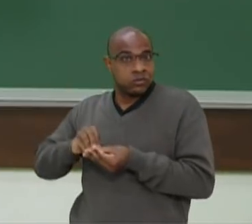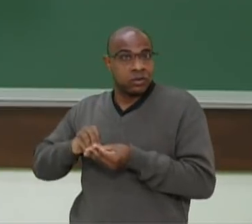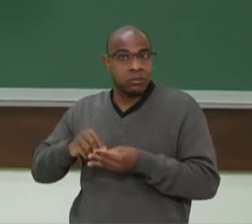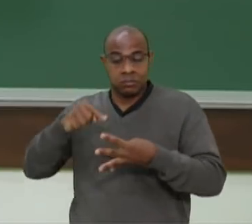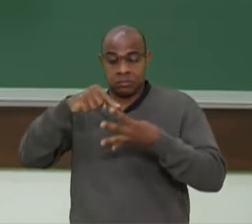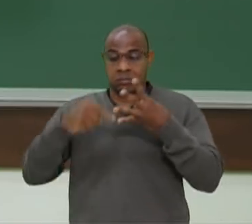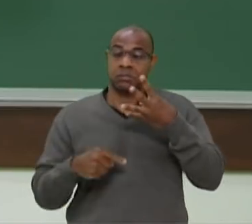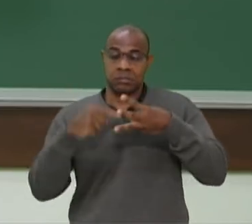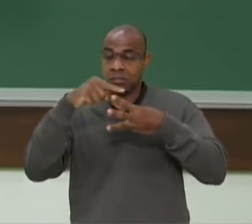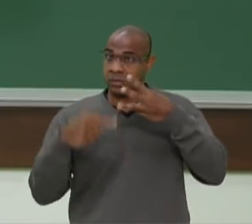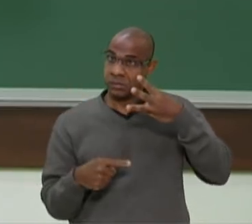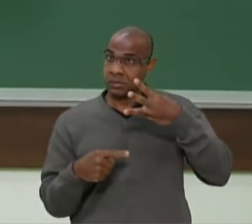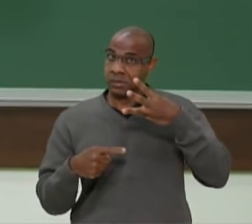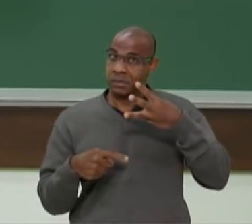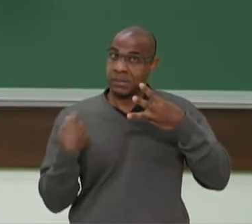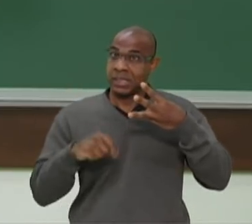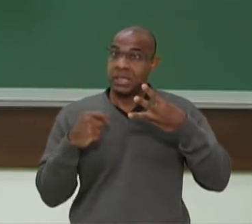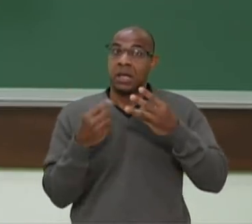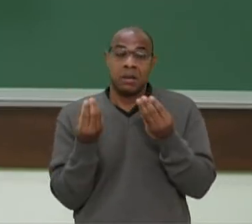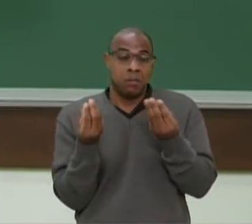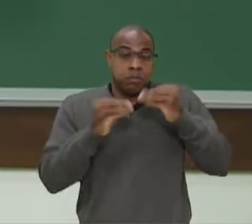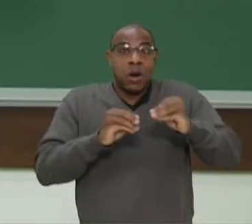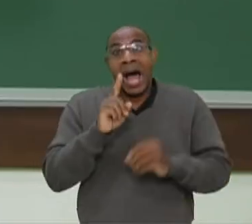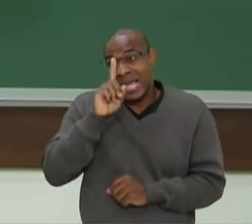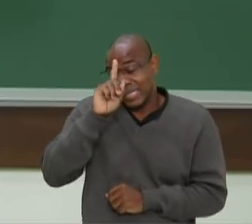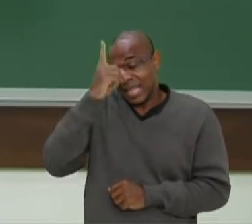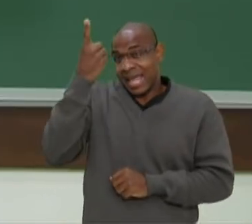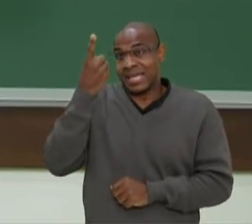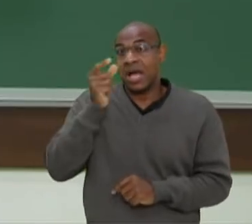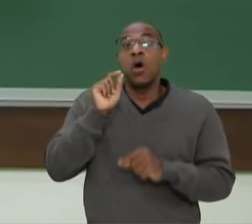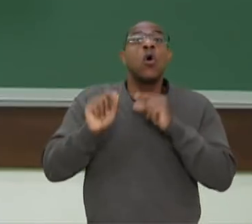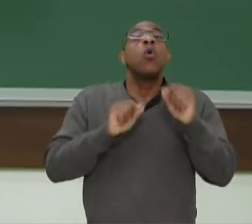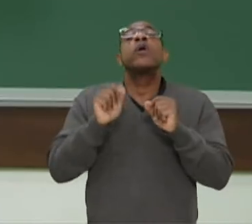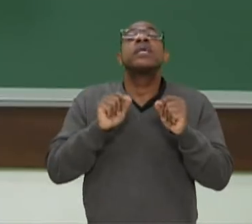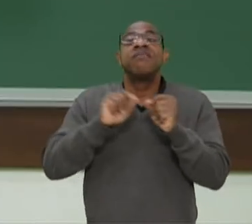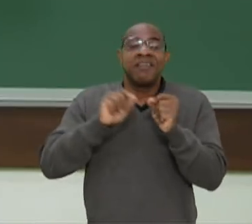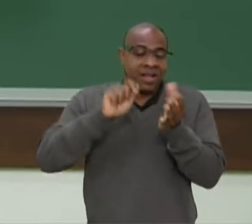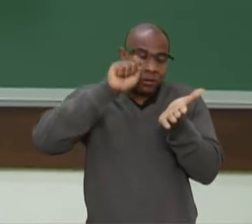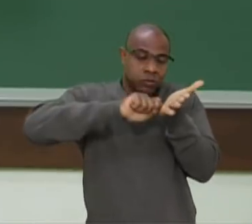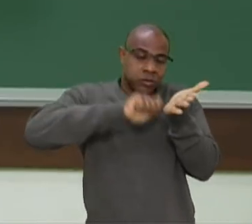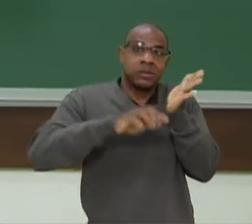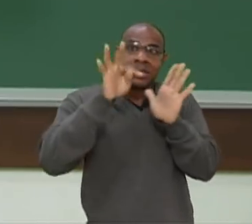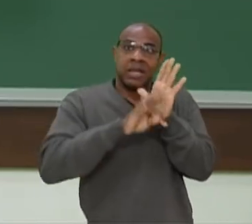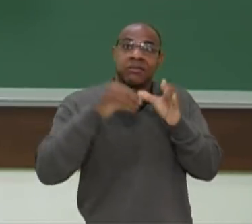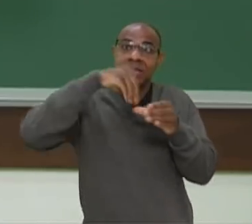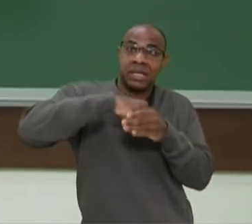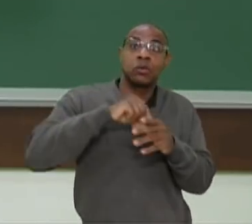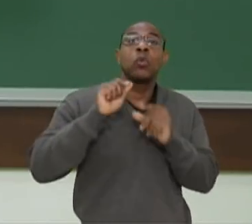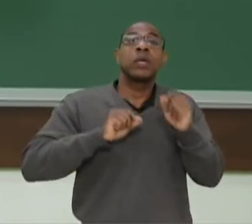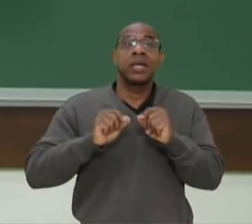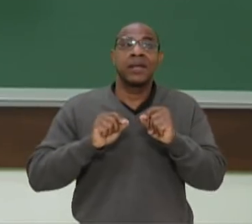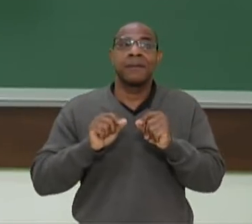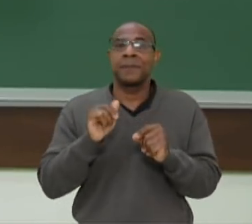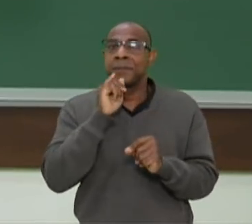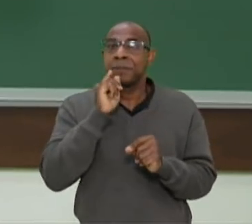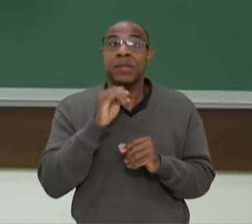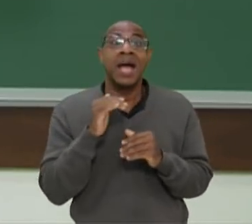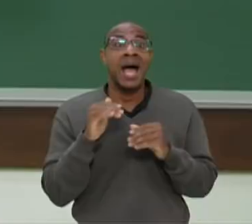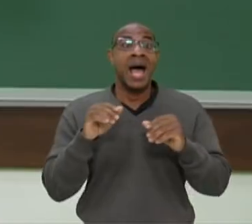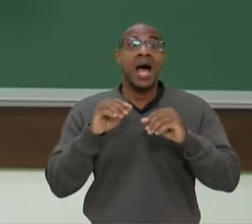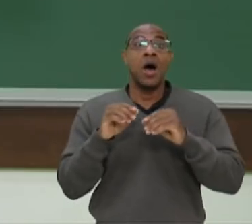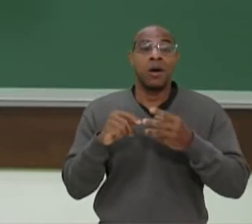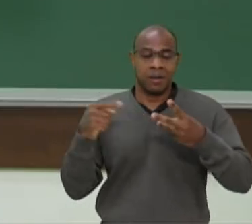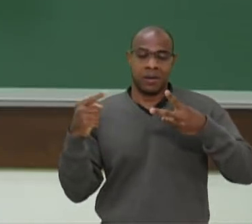As principais ideias, o que eu vou discorrer no texto. Na parte do